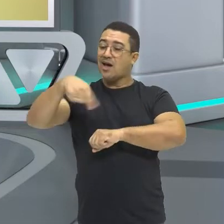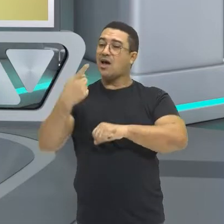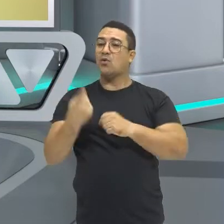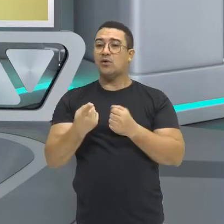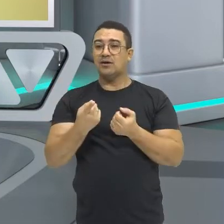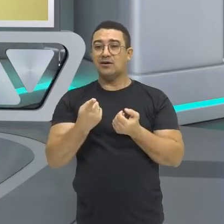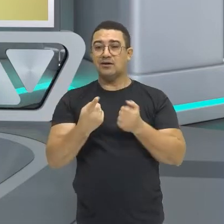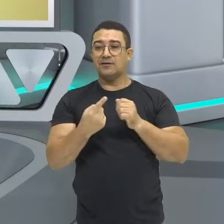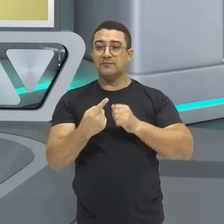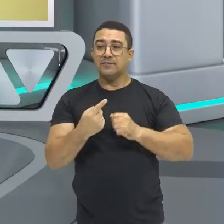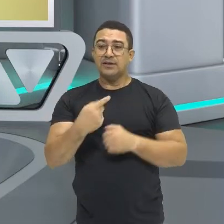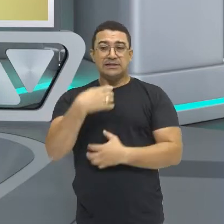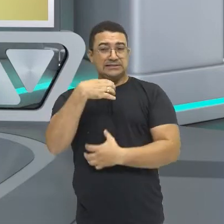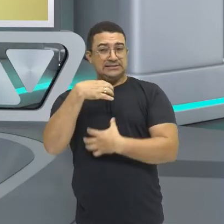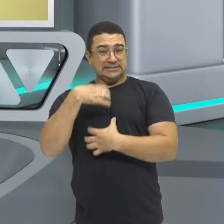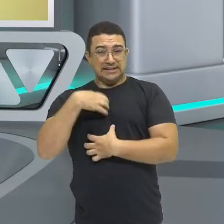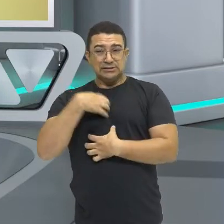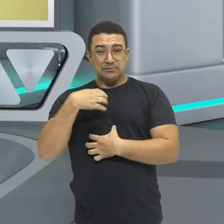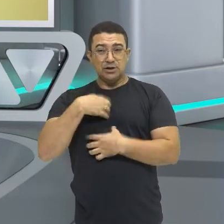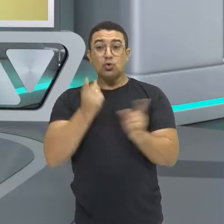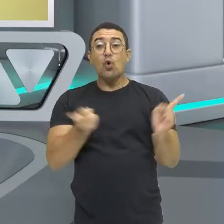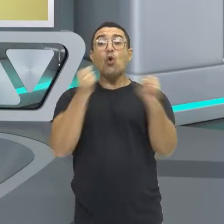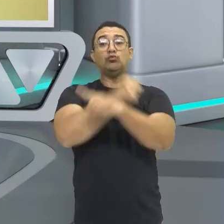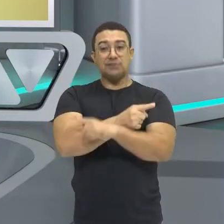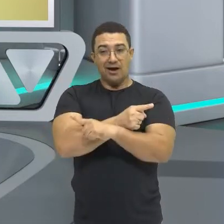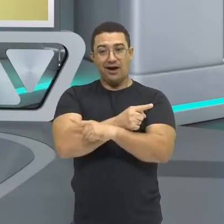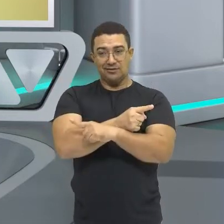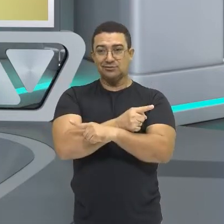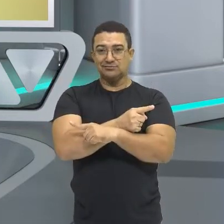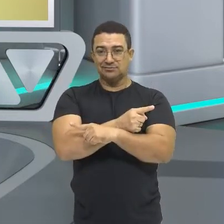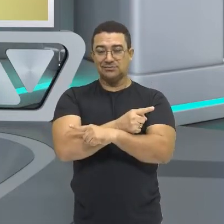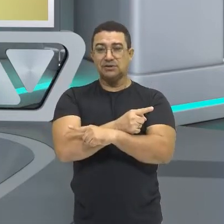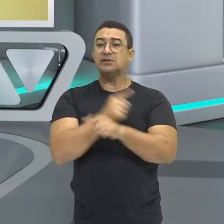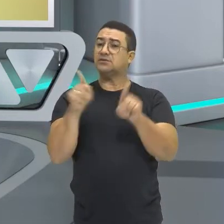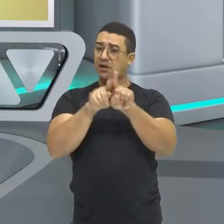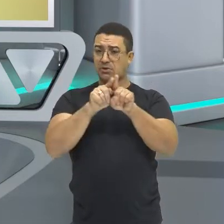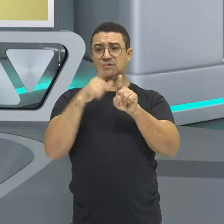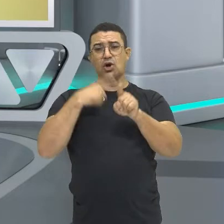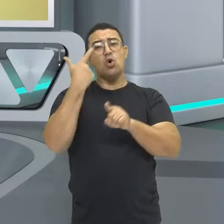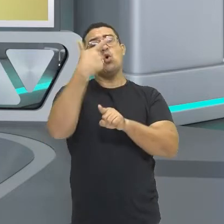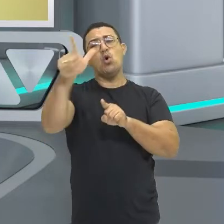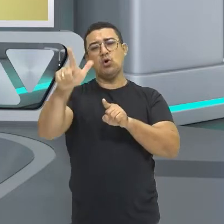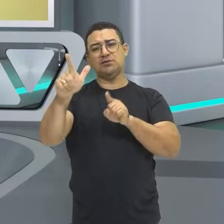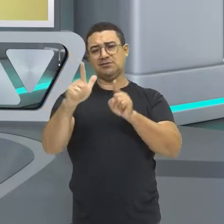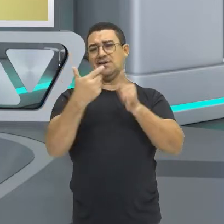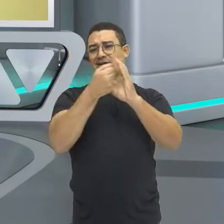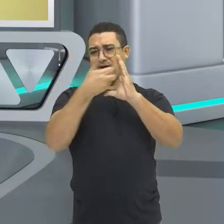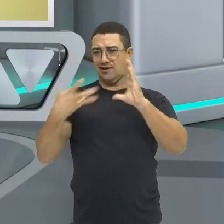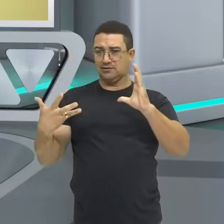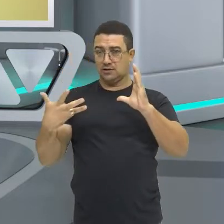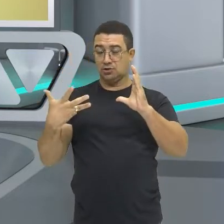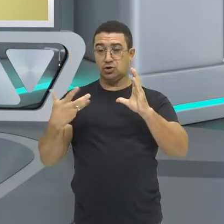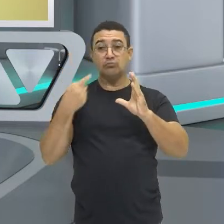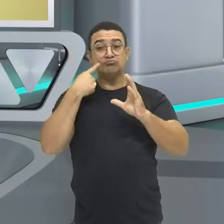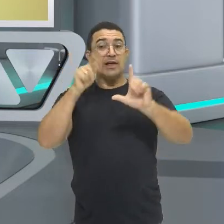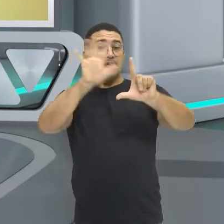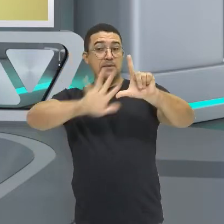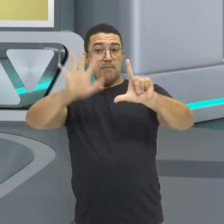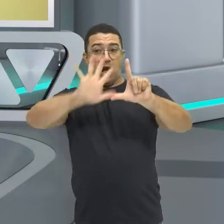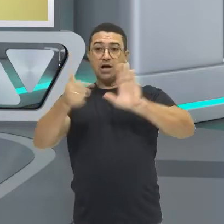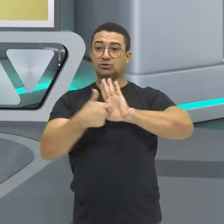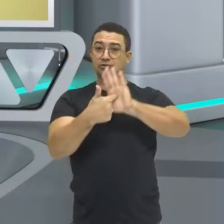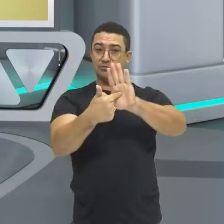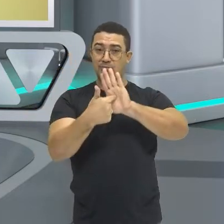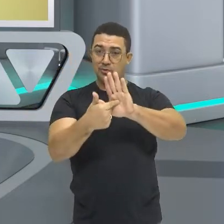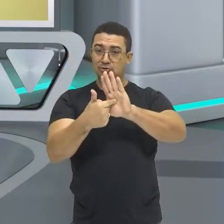antagônicas. Tá? Você consegue perceber. E tem outras características também. E aí eu trouxe uma imagem para vocês, né,